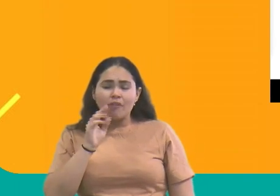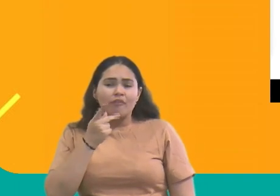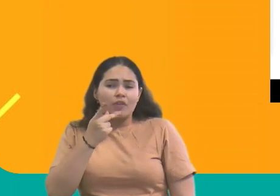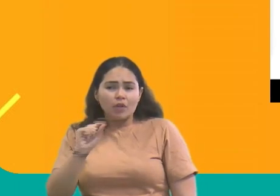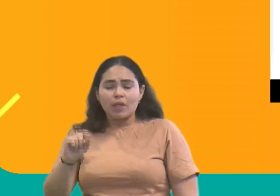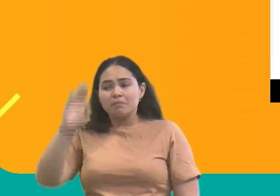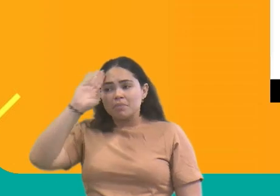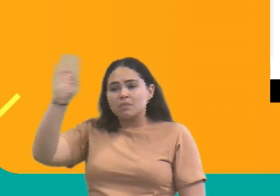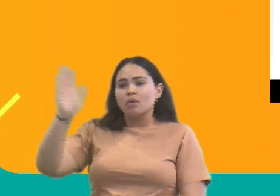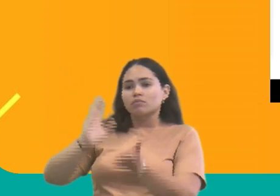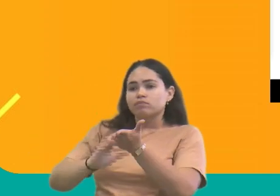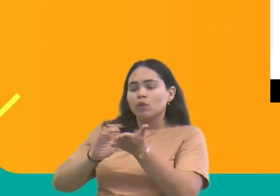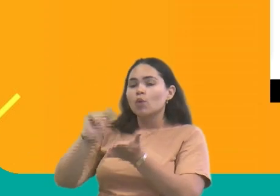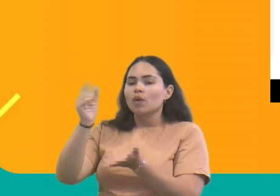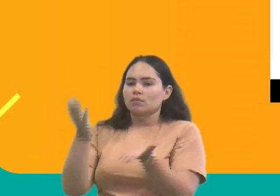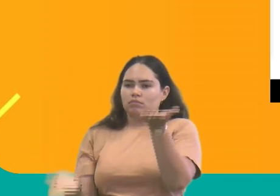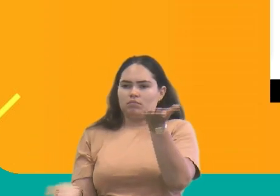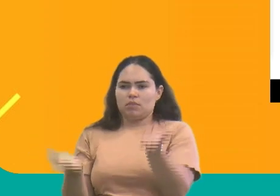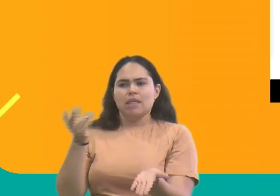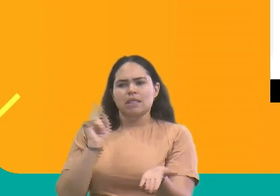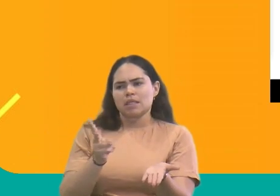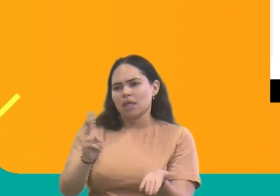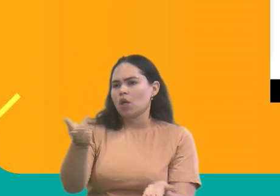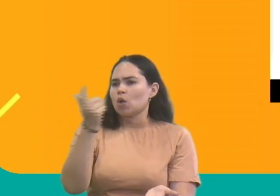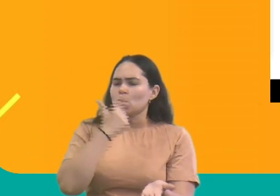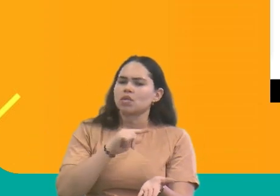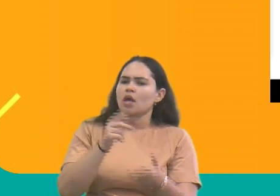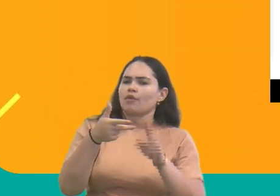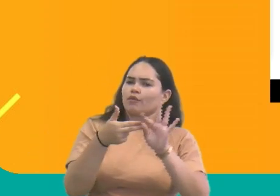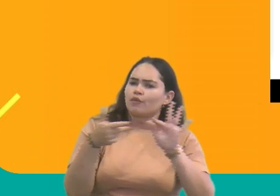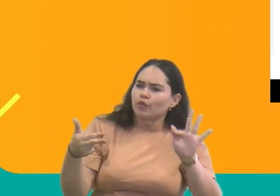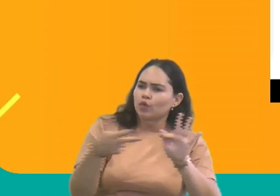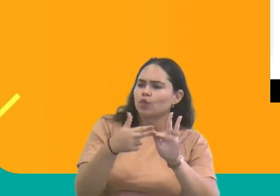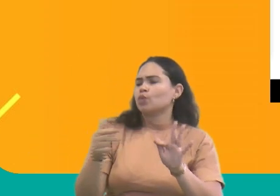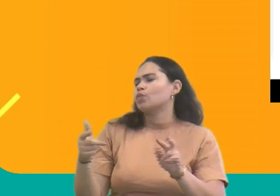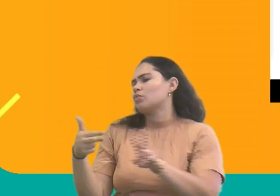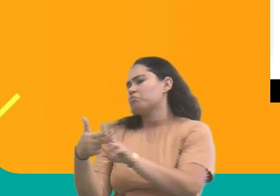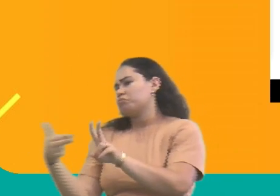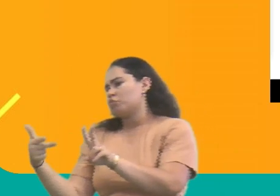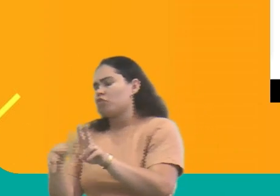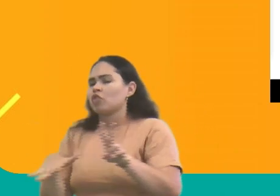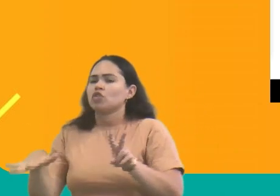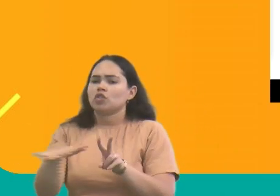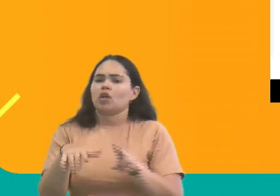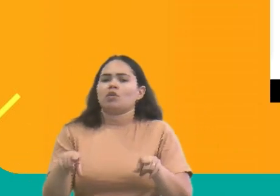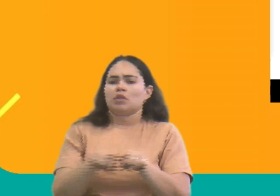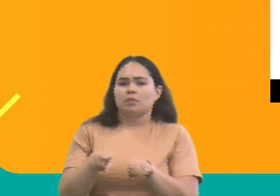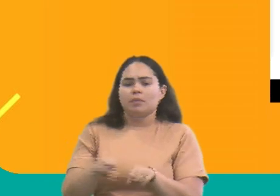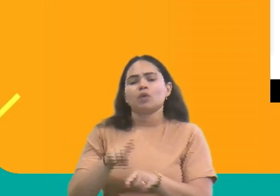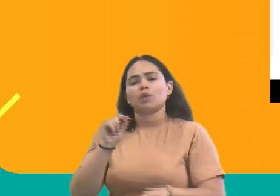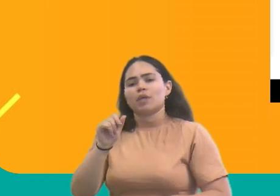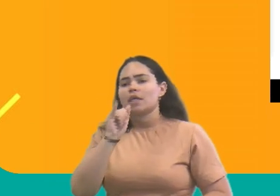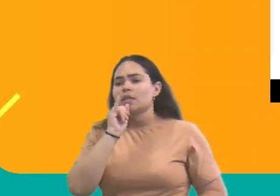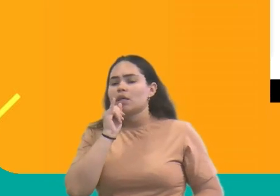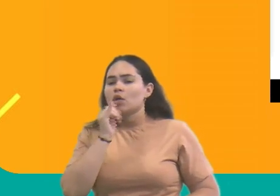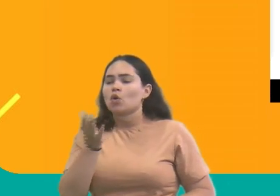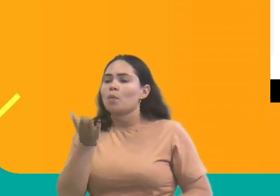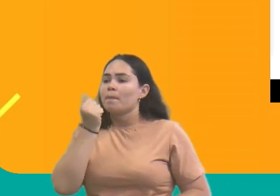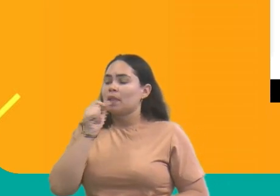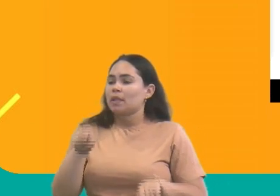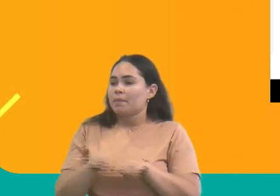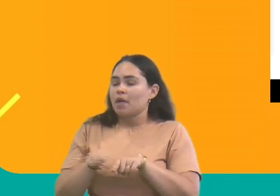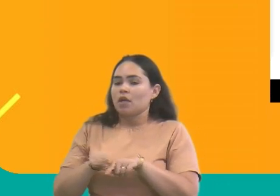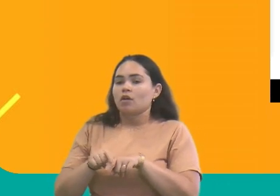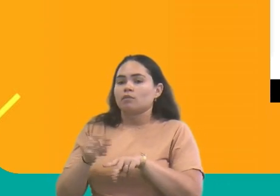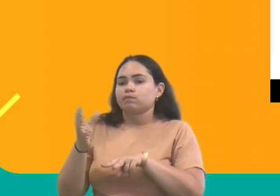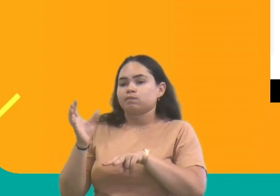uma dieta balanceada, constituída de frutas e vegetais, como uma fonte de carboidrato e